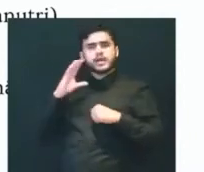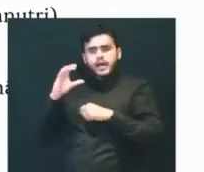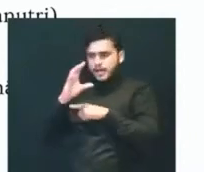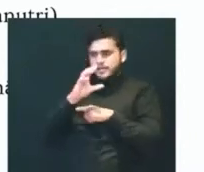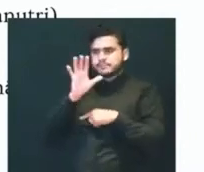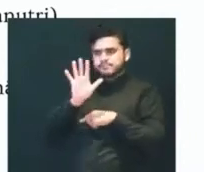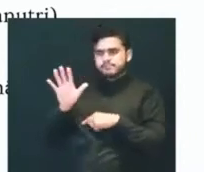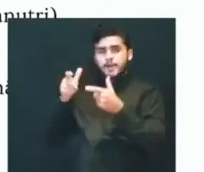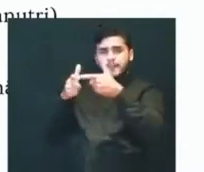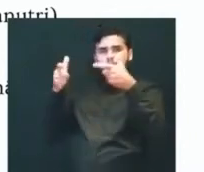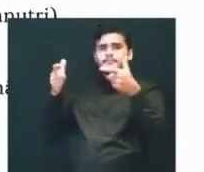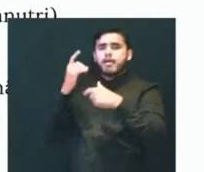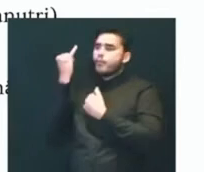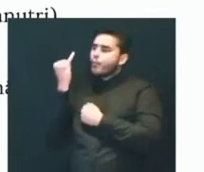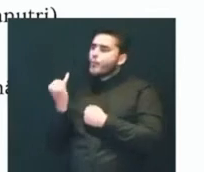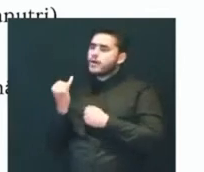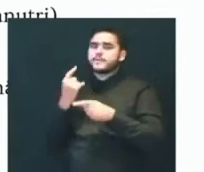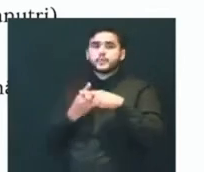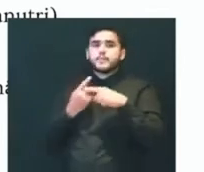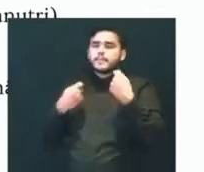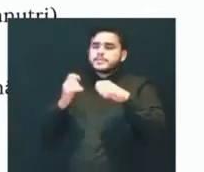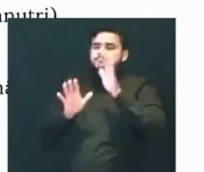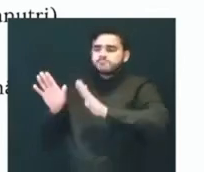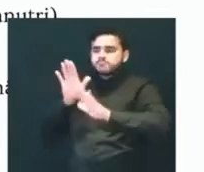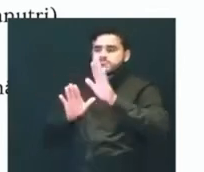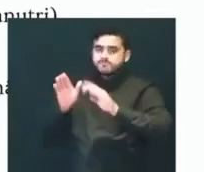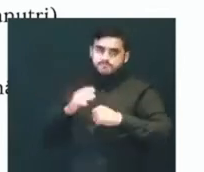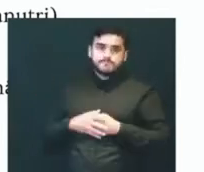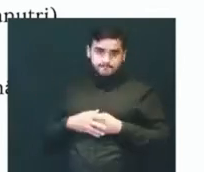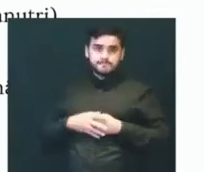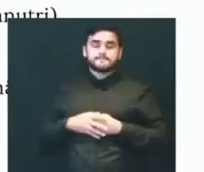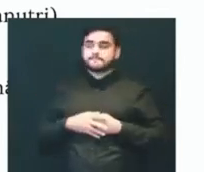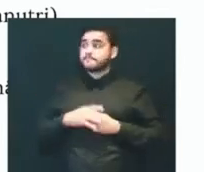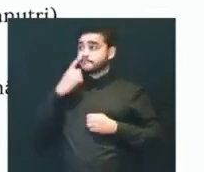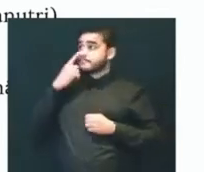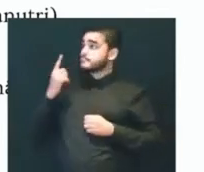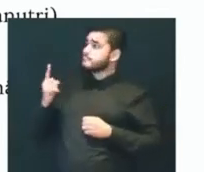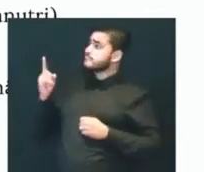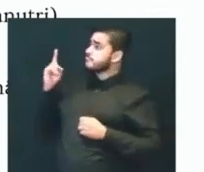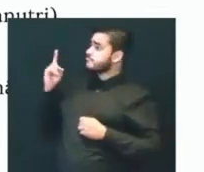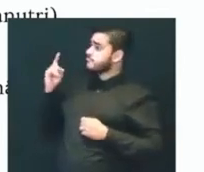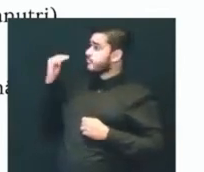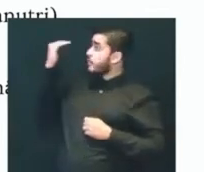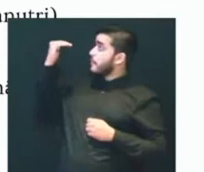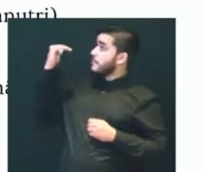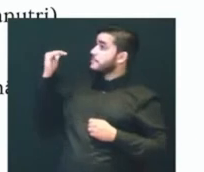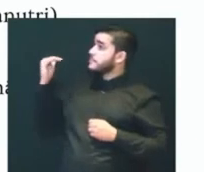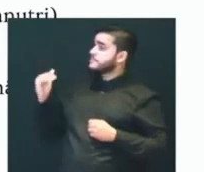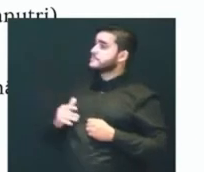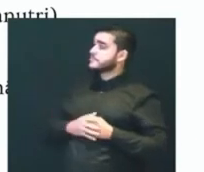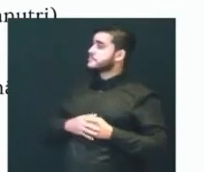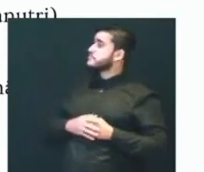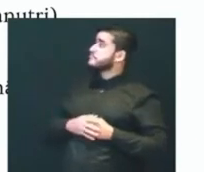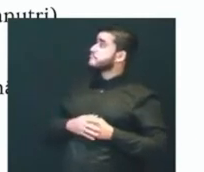não está se alimentando direitinho e que precisa de cuidado. Aqui foi um trabalho realizado